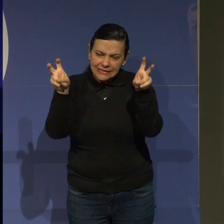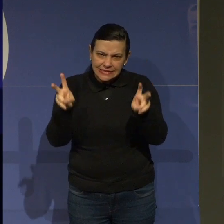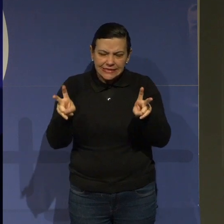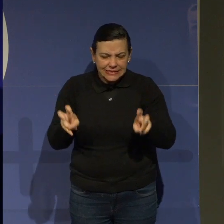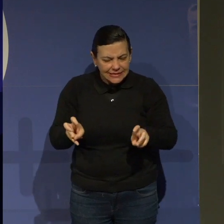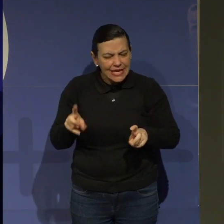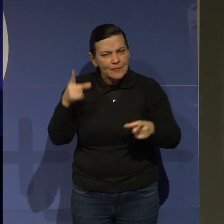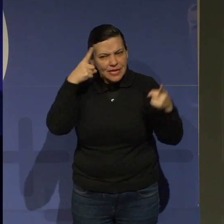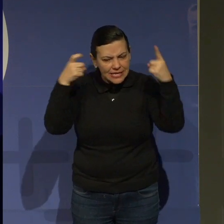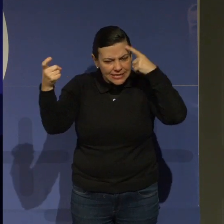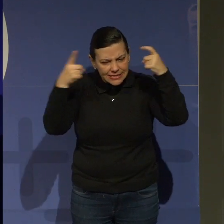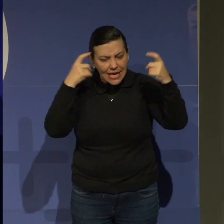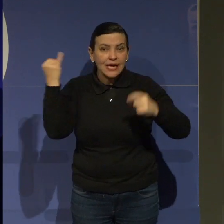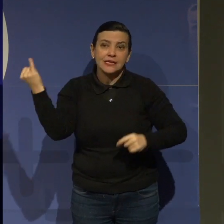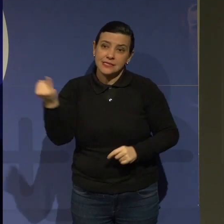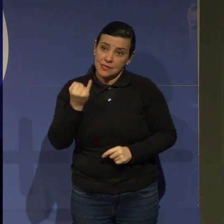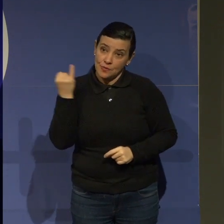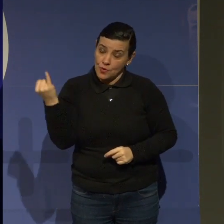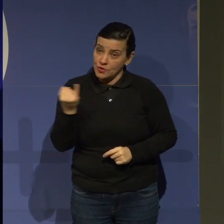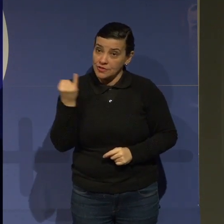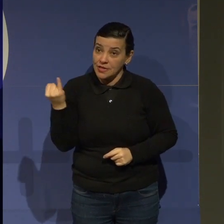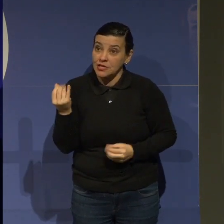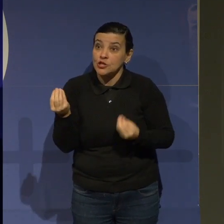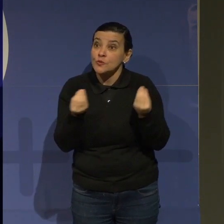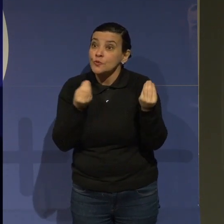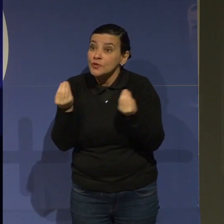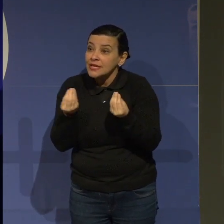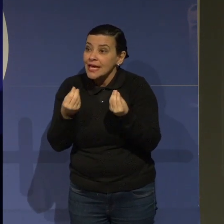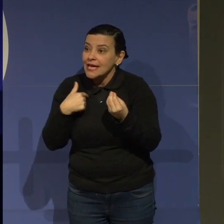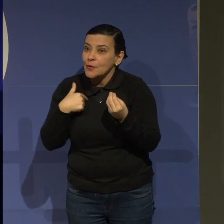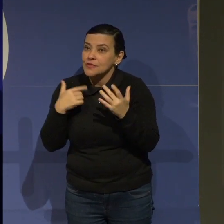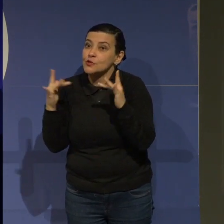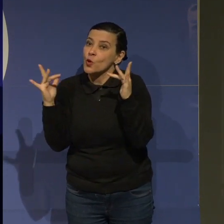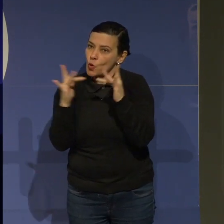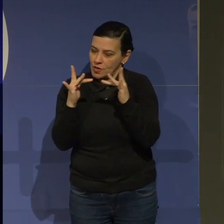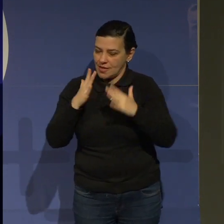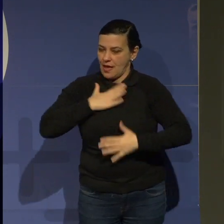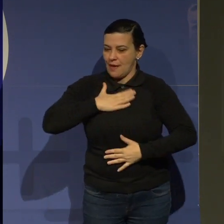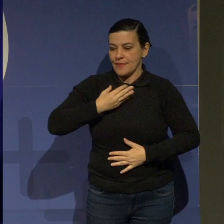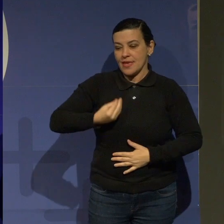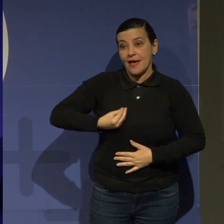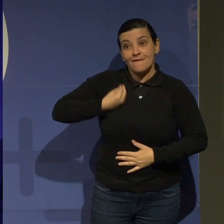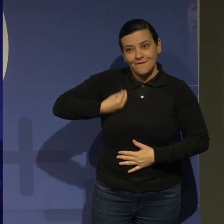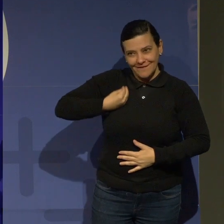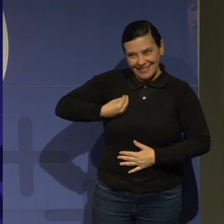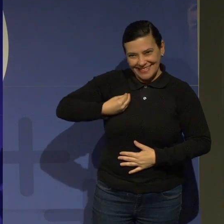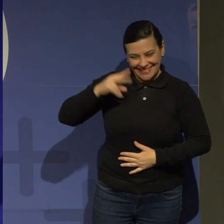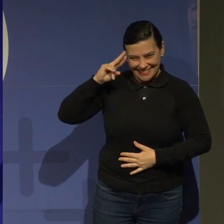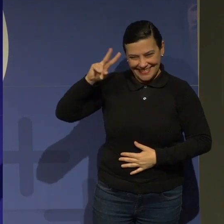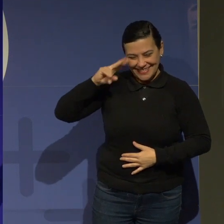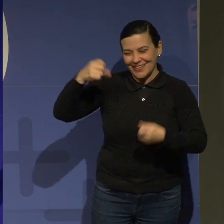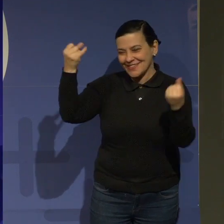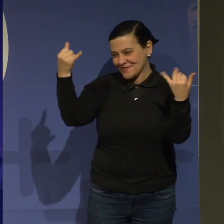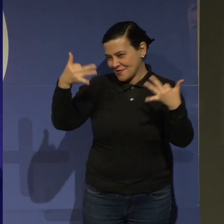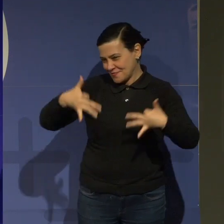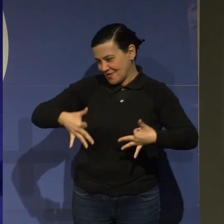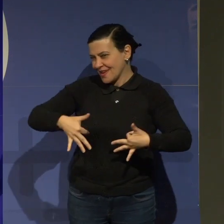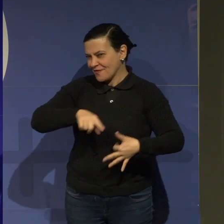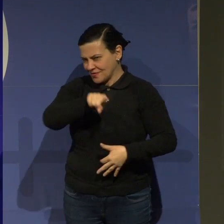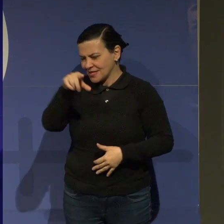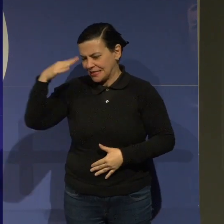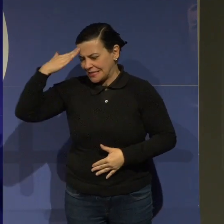relevantes. Porque eu preciso conectar um pouco com a minha história pessoal para eu contar porque isso faz